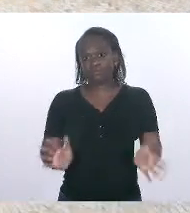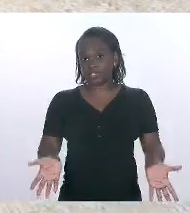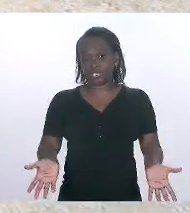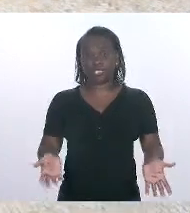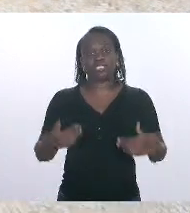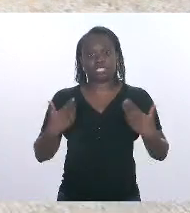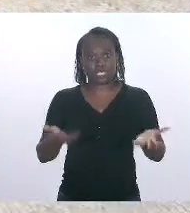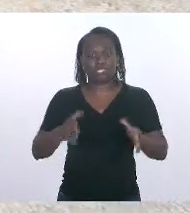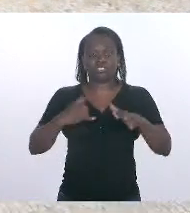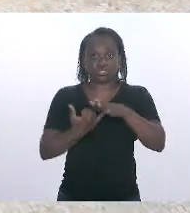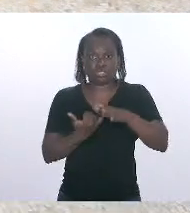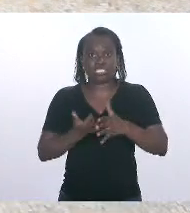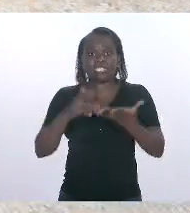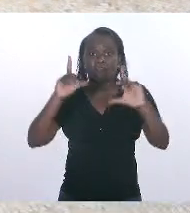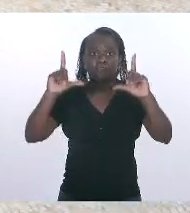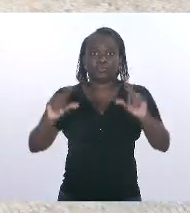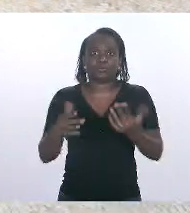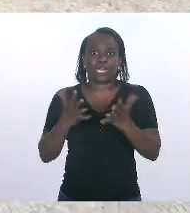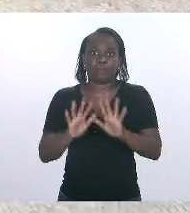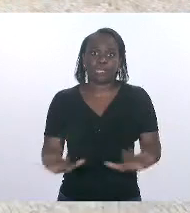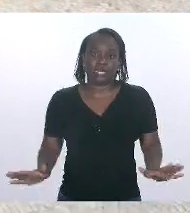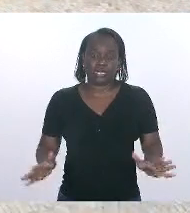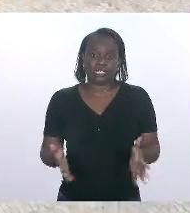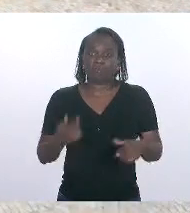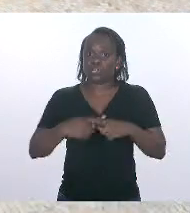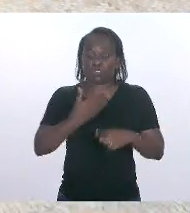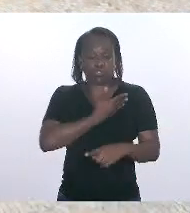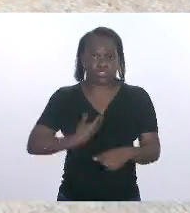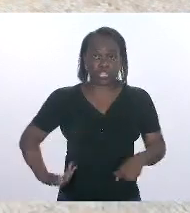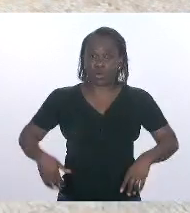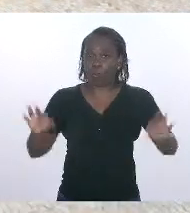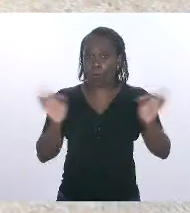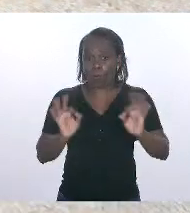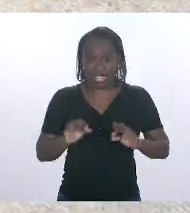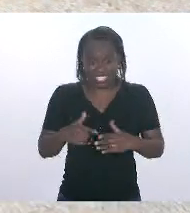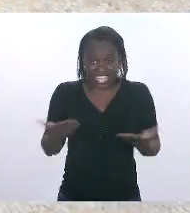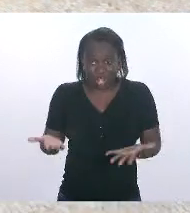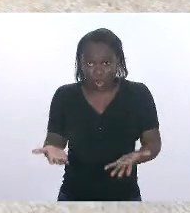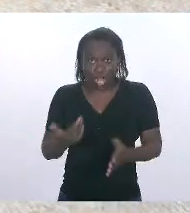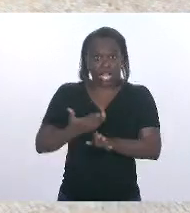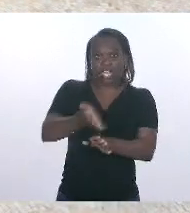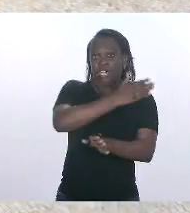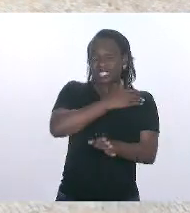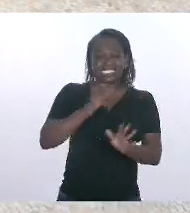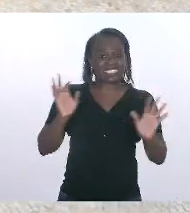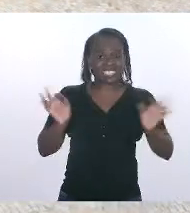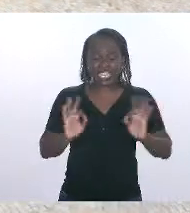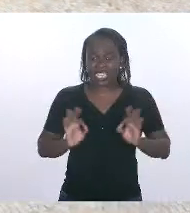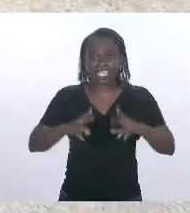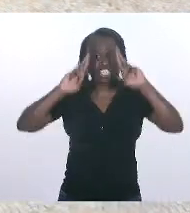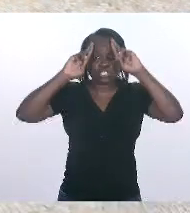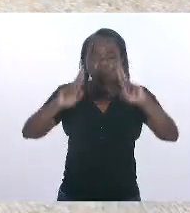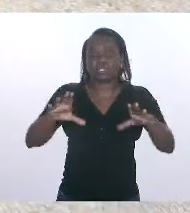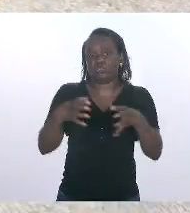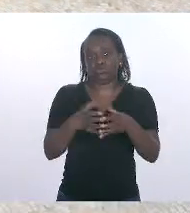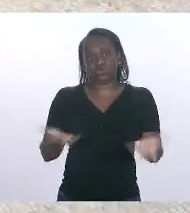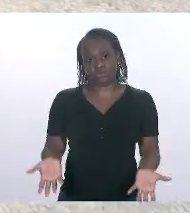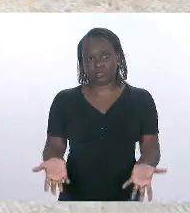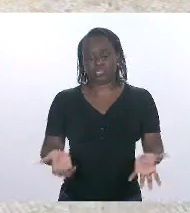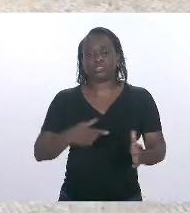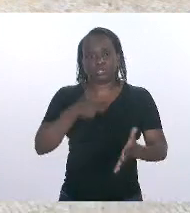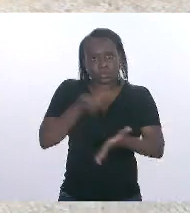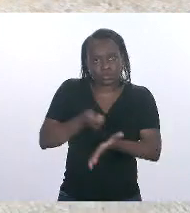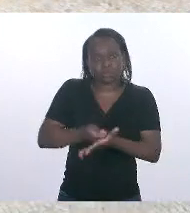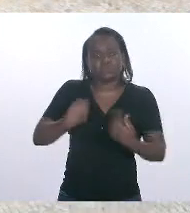A nossa instituição está acabando, porque nenhum governador, nem esse agora, nem o outro, está respeitando a classe. Nós